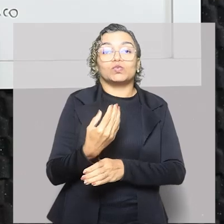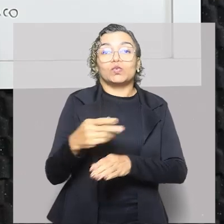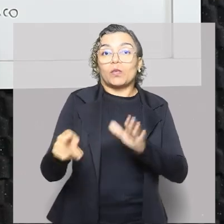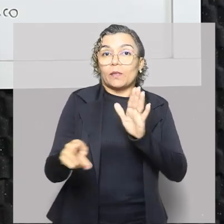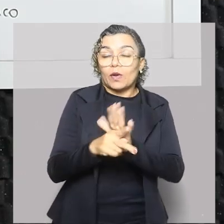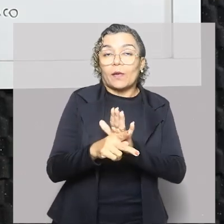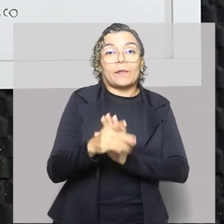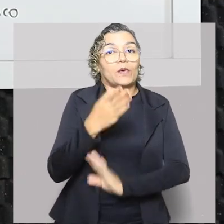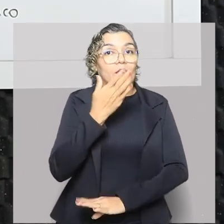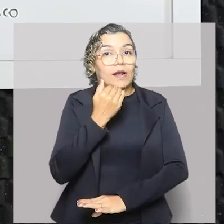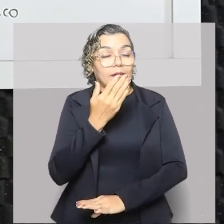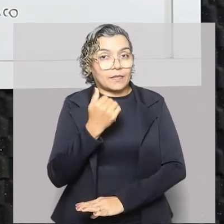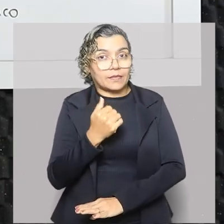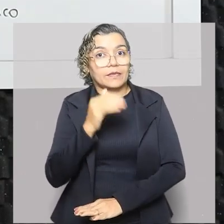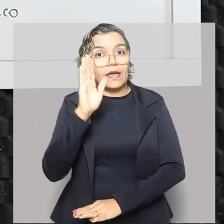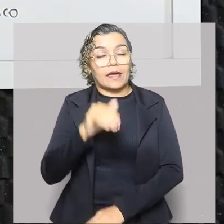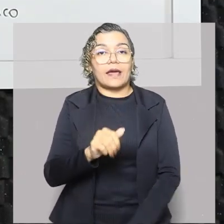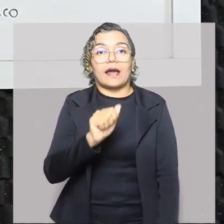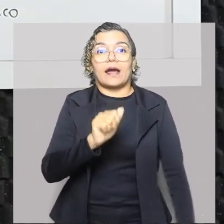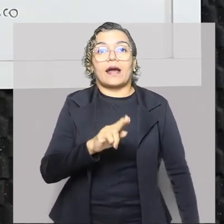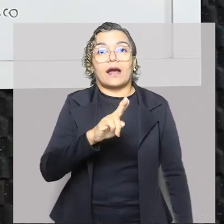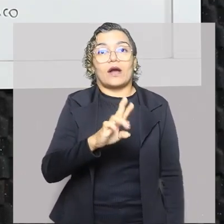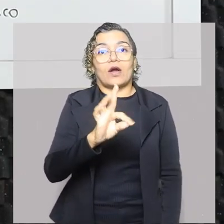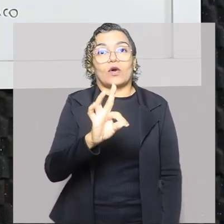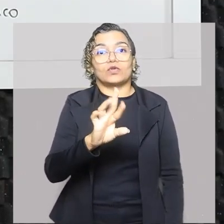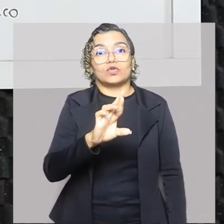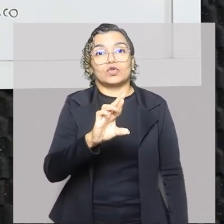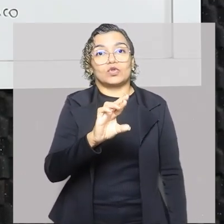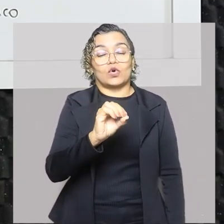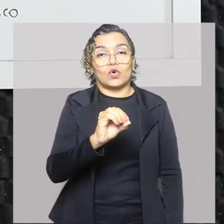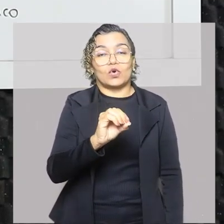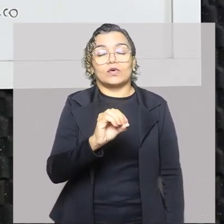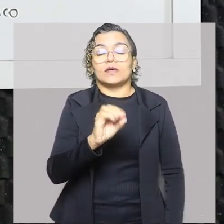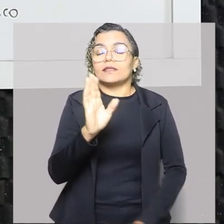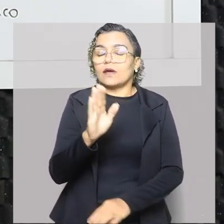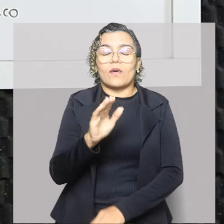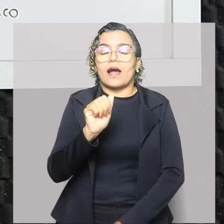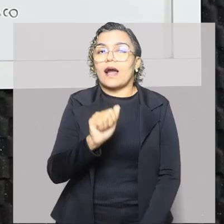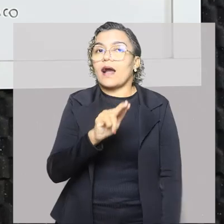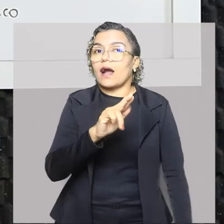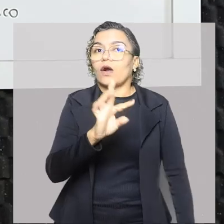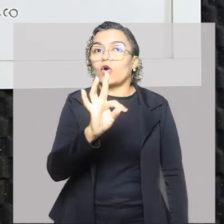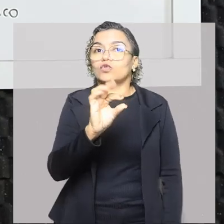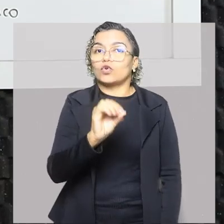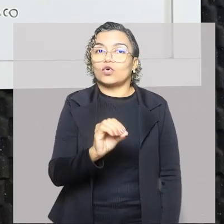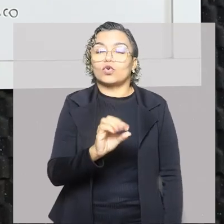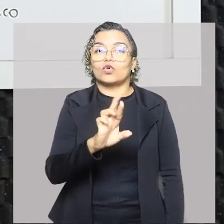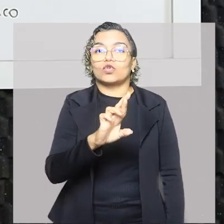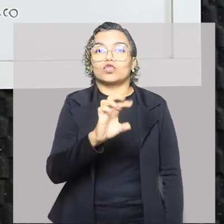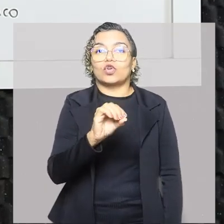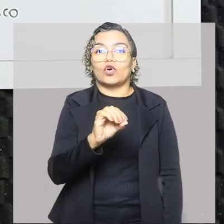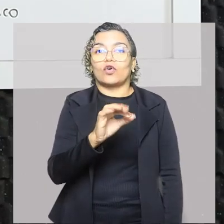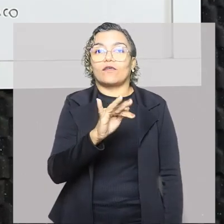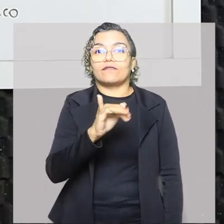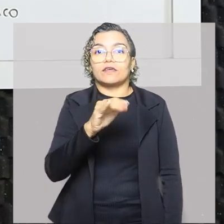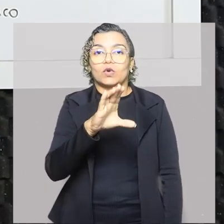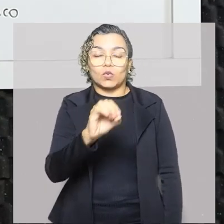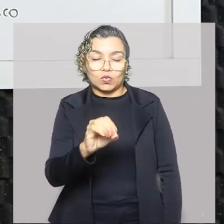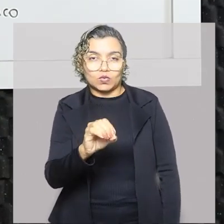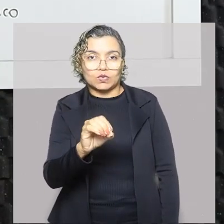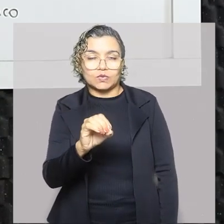a gente chama ele de autotrófico, certo? Auto vem de você mesmo, né? Trofia quer